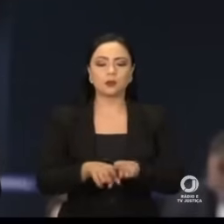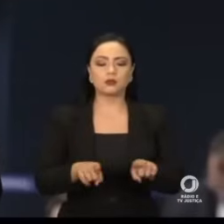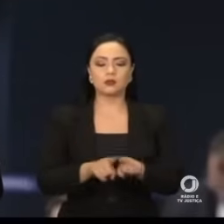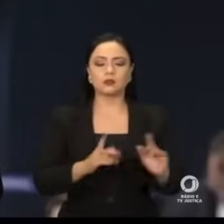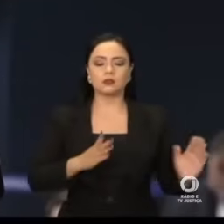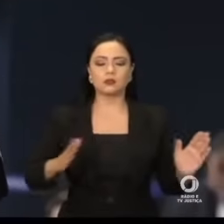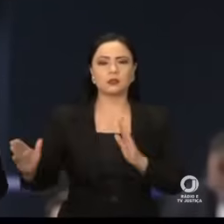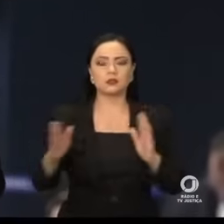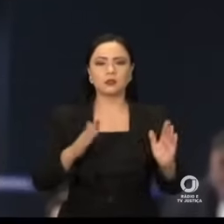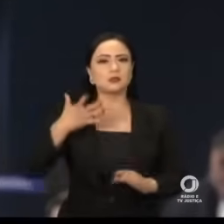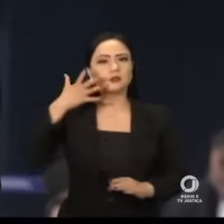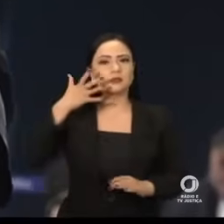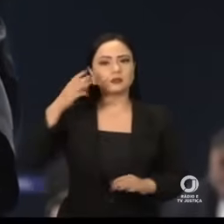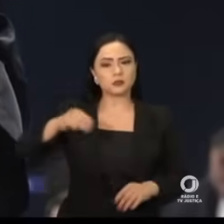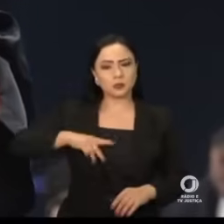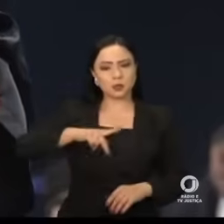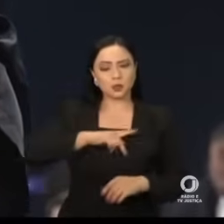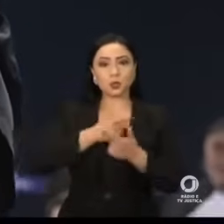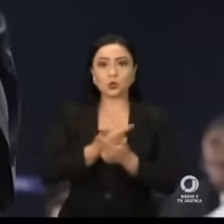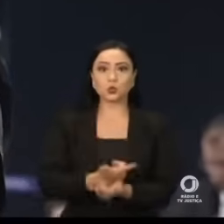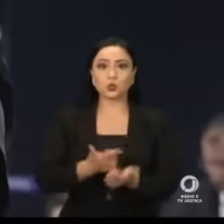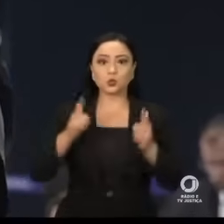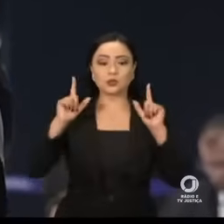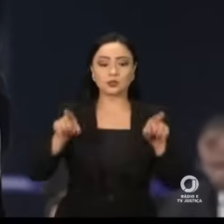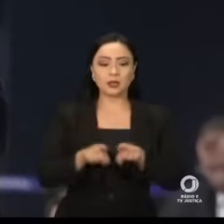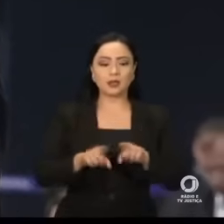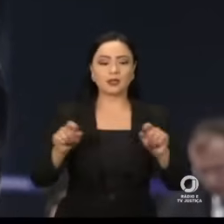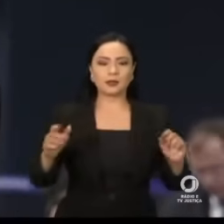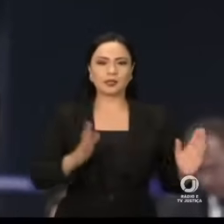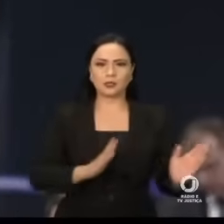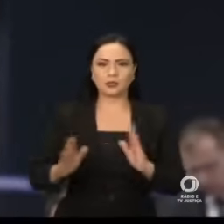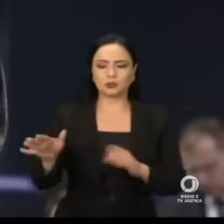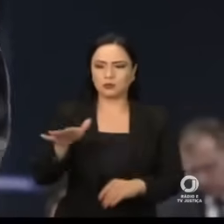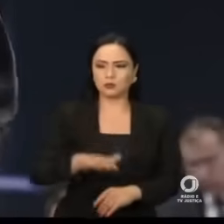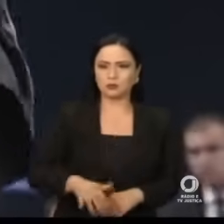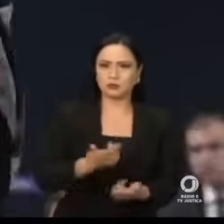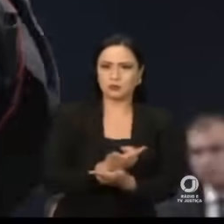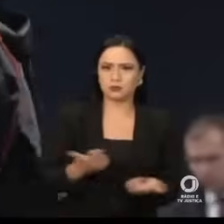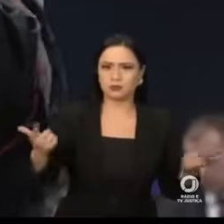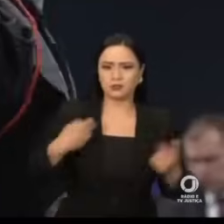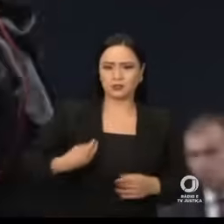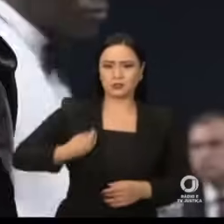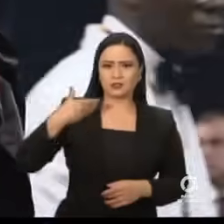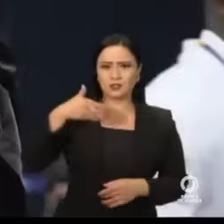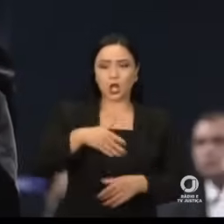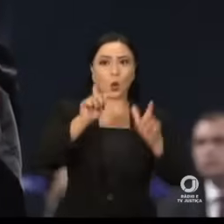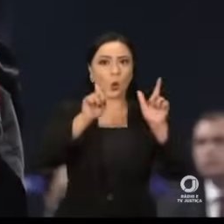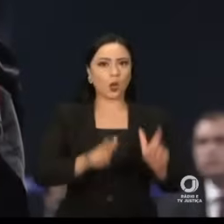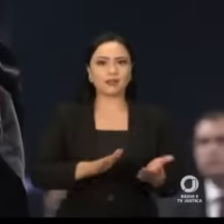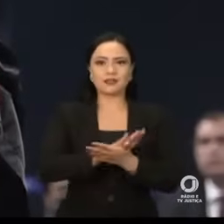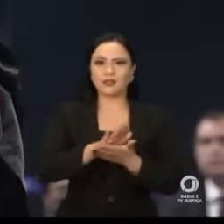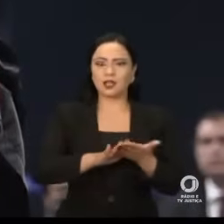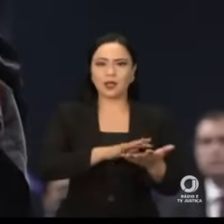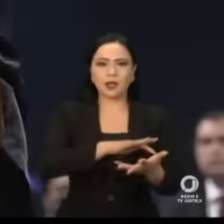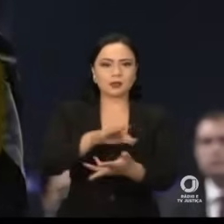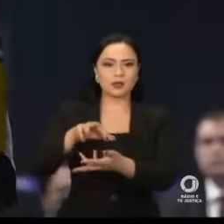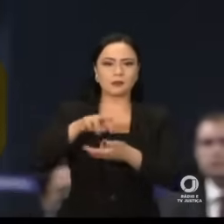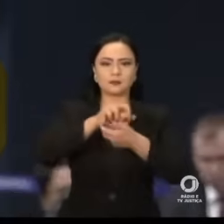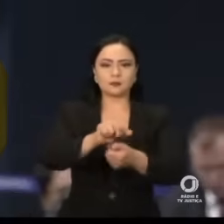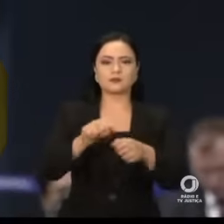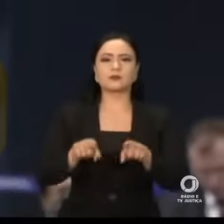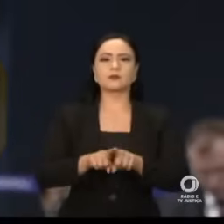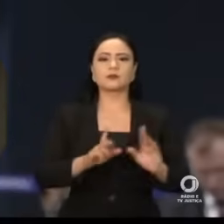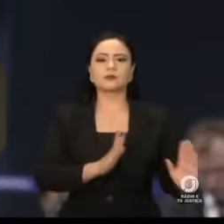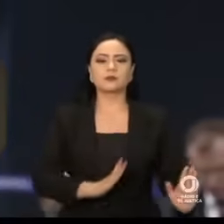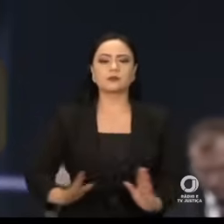Ministério Público, não é uma jabuticaba, é algo que não existe nem aqui, nem em nenhum lugar do mundo. Porque, na